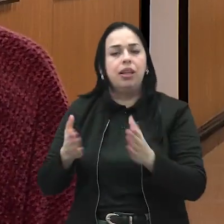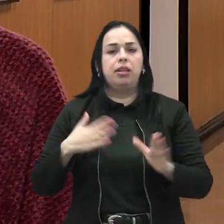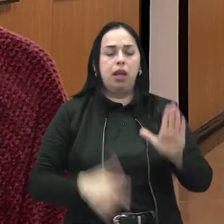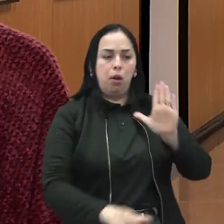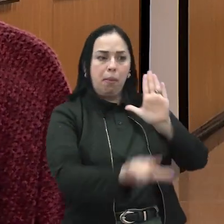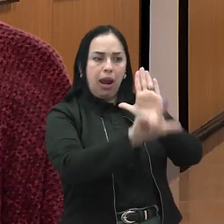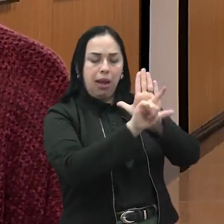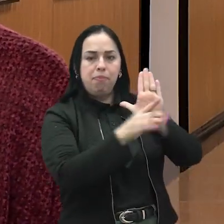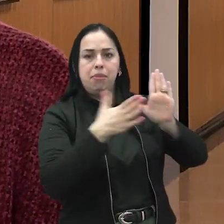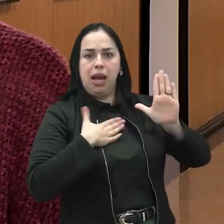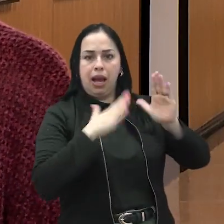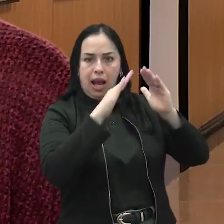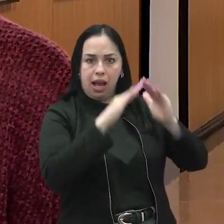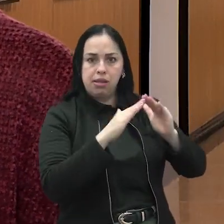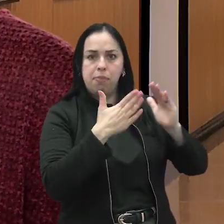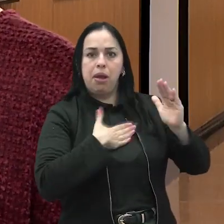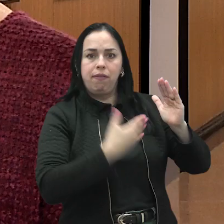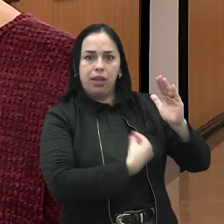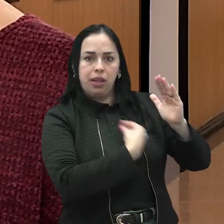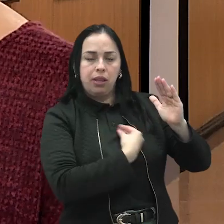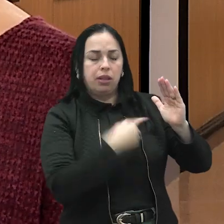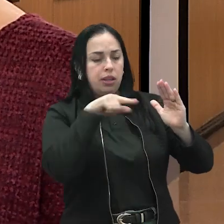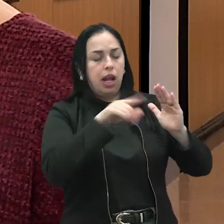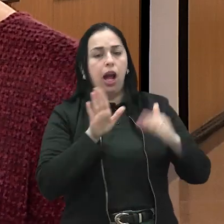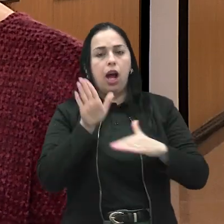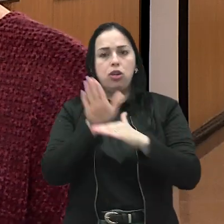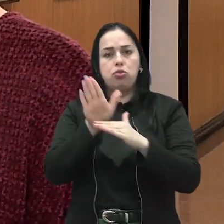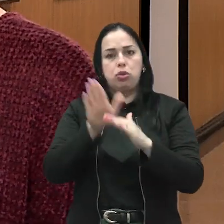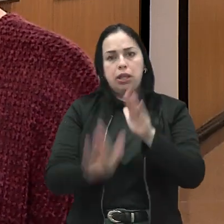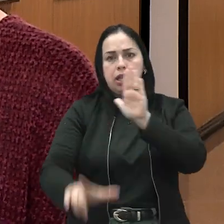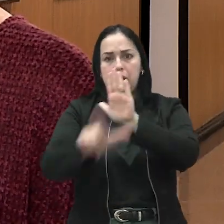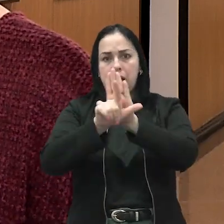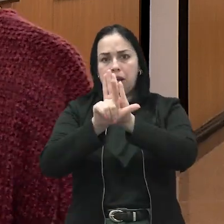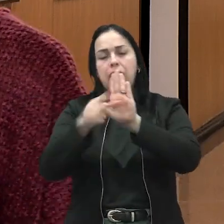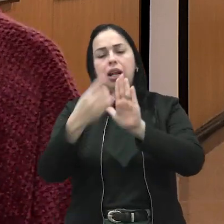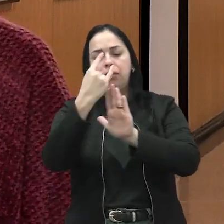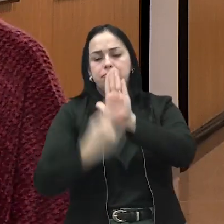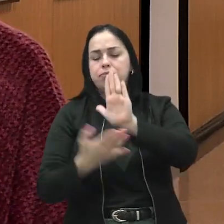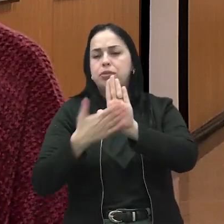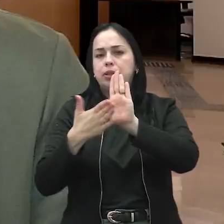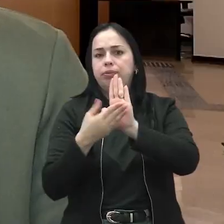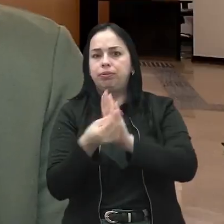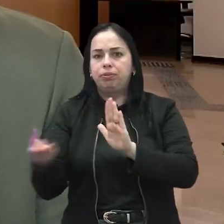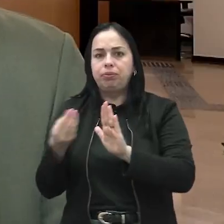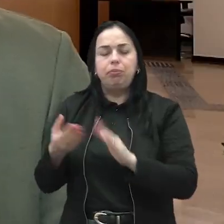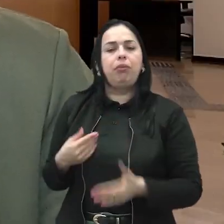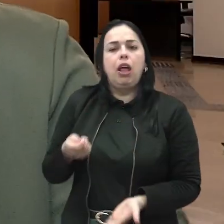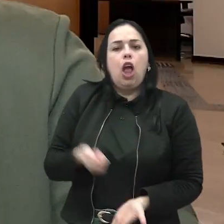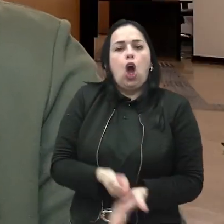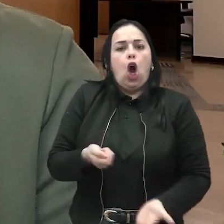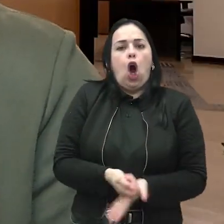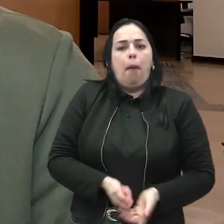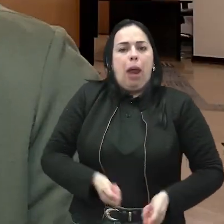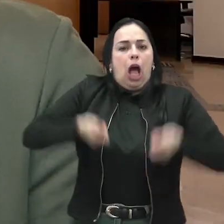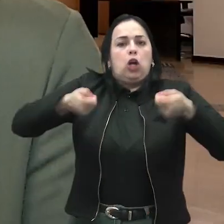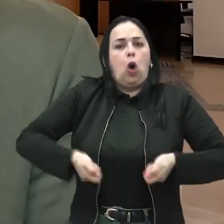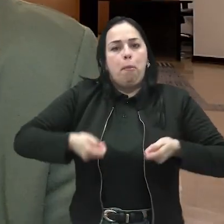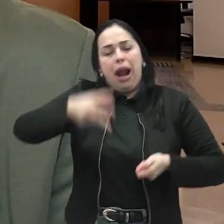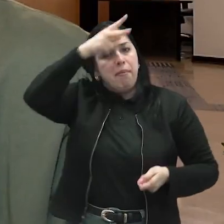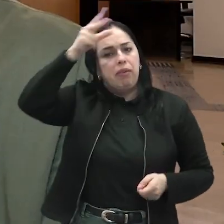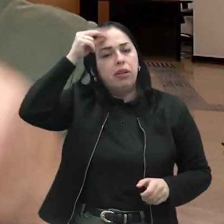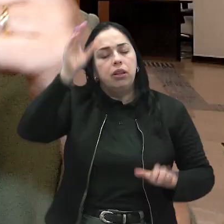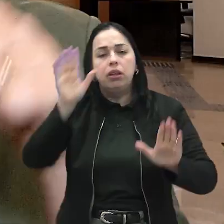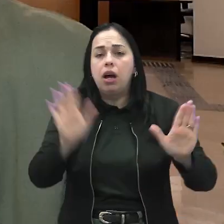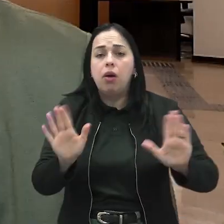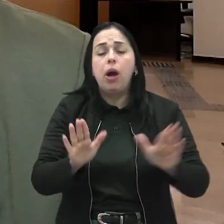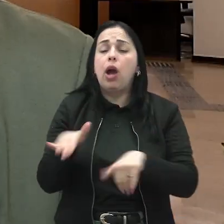uma lei do Minha Casa Minha Vida que facilita as regularizações, e é isso que nós queremos. A gente quer, sim, não forçar a